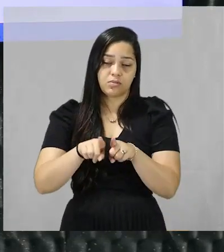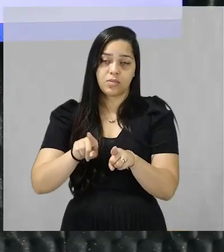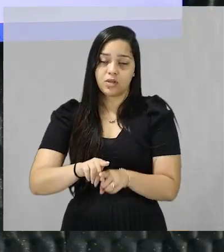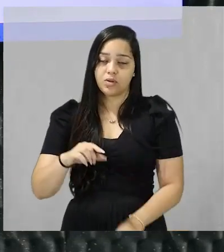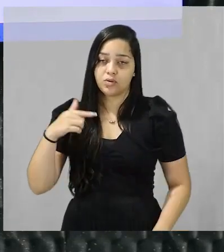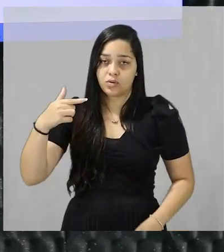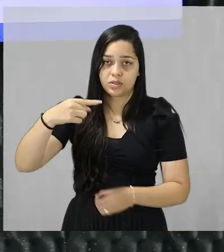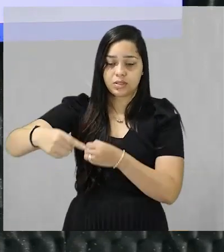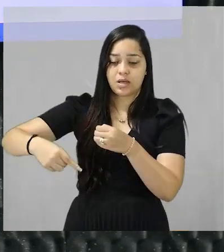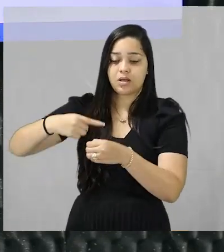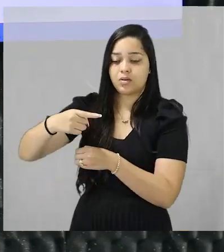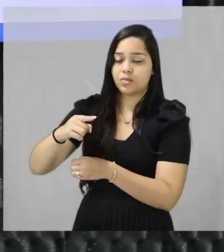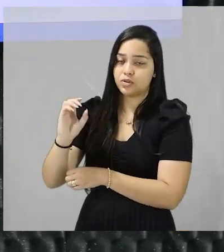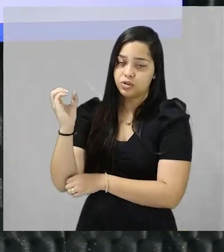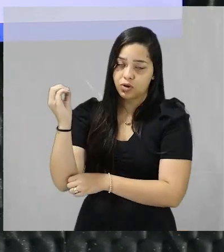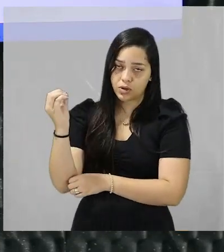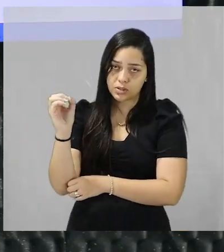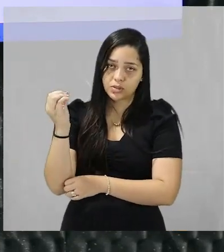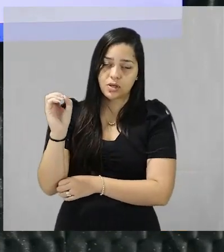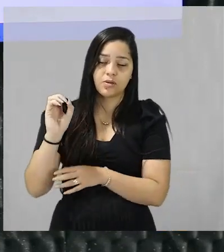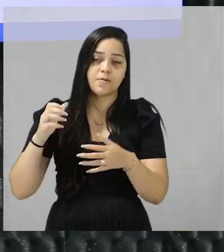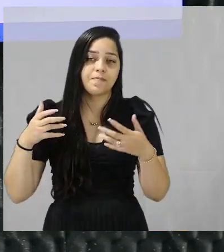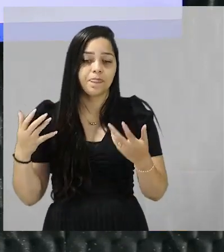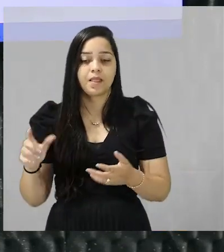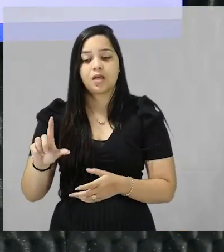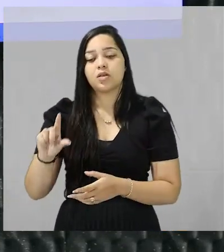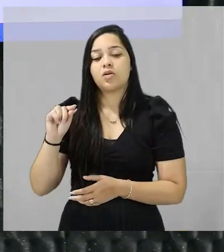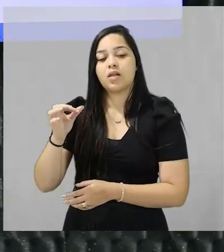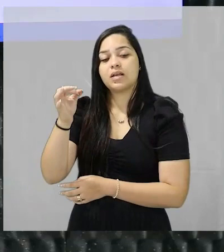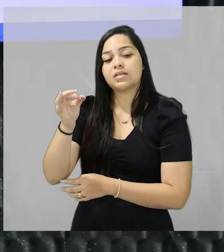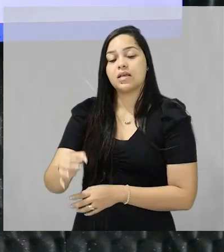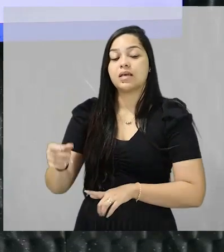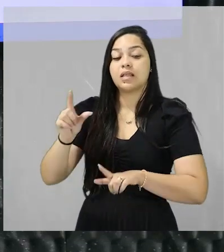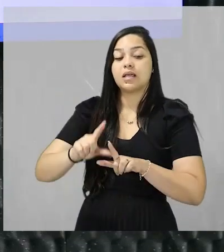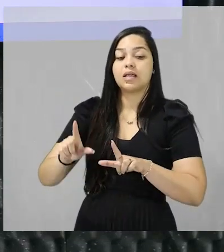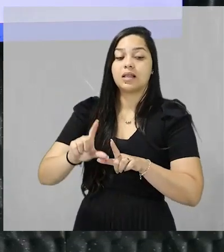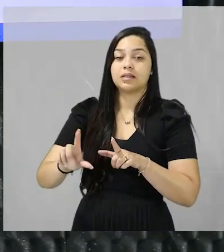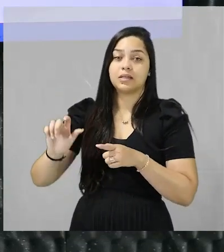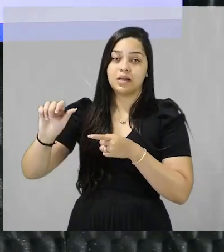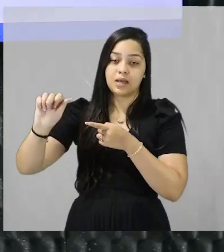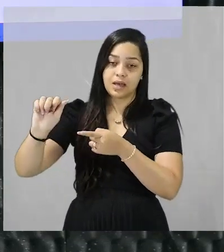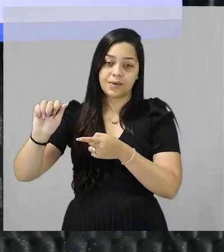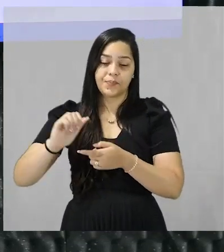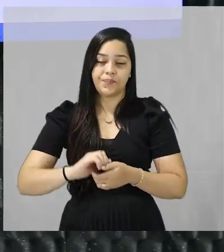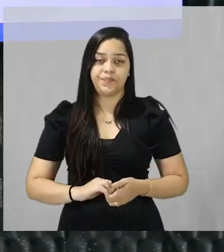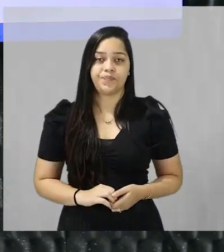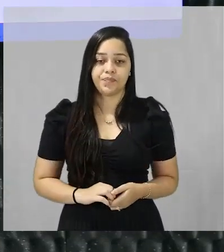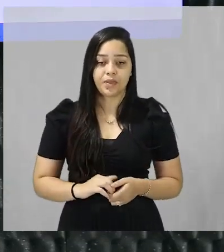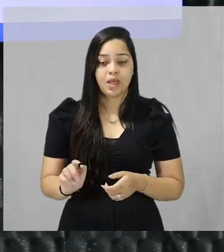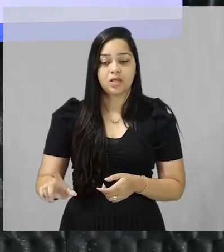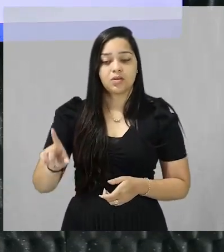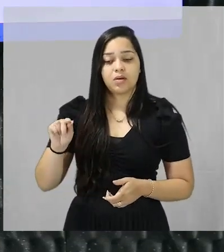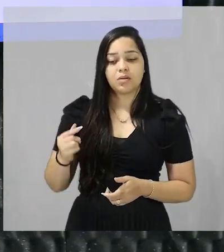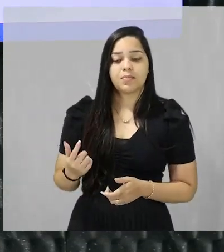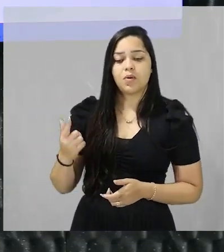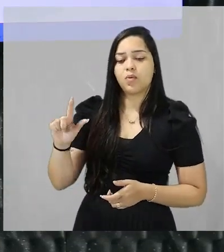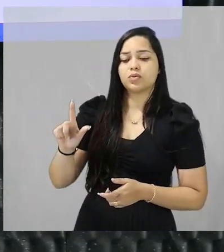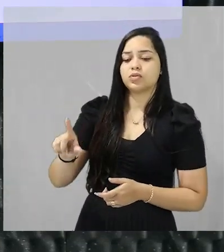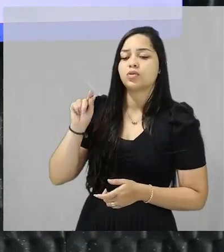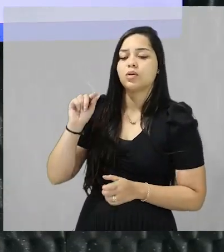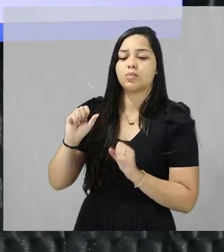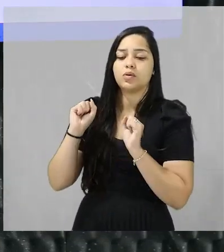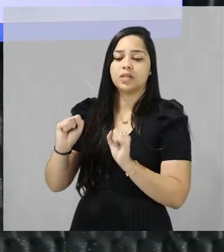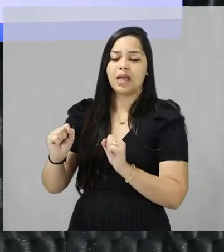átomos de oxigênios. Então, a alternativa correta, a letra A. Escolhendo uma outra alternativa